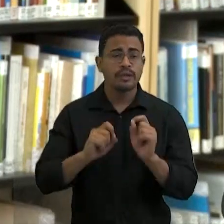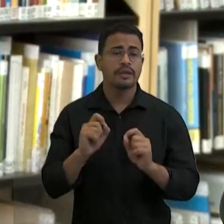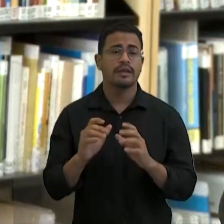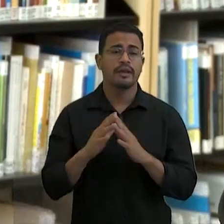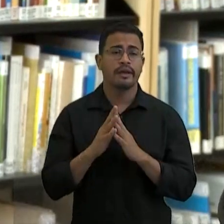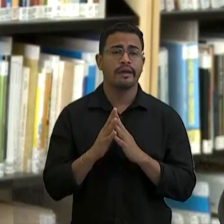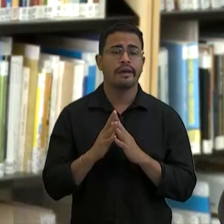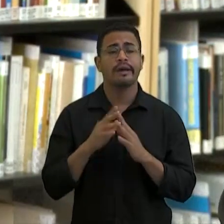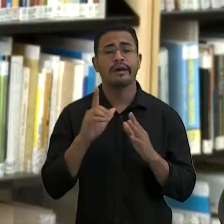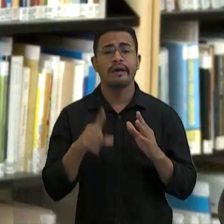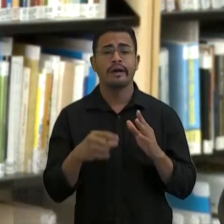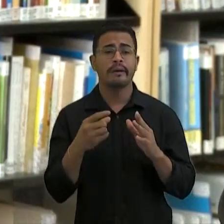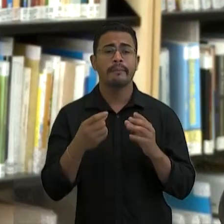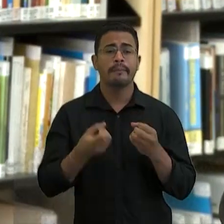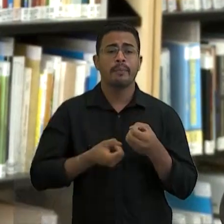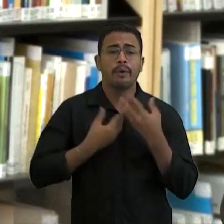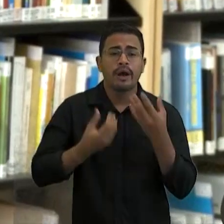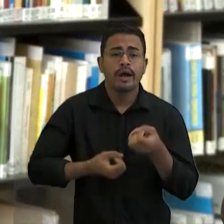esses poemas,